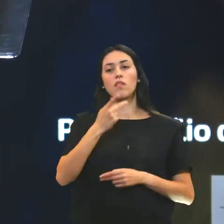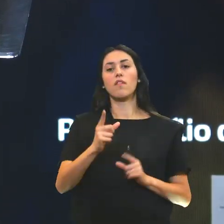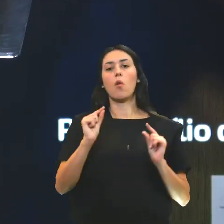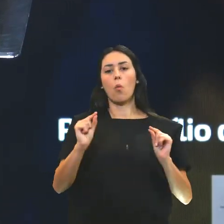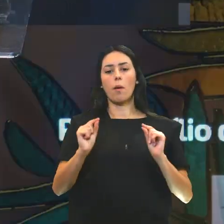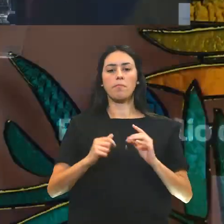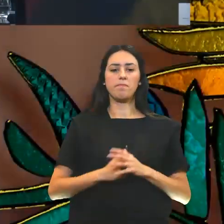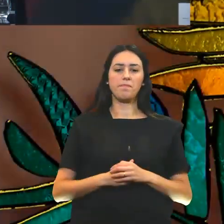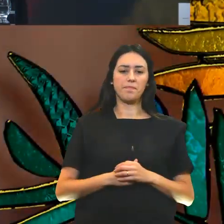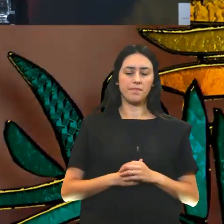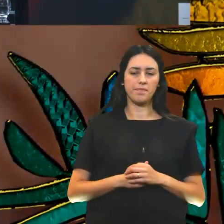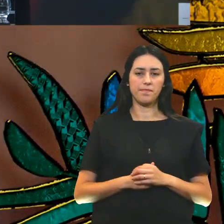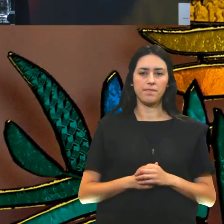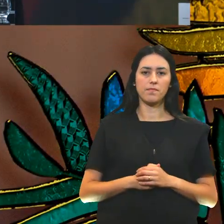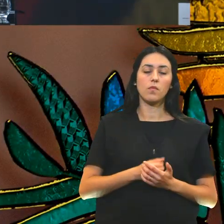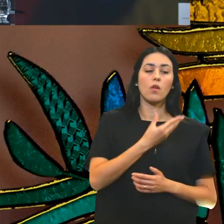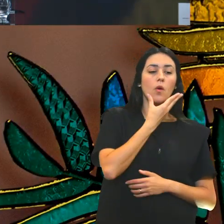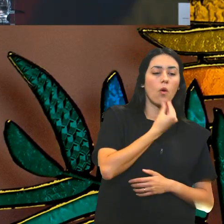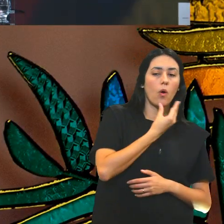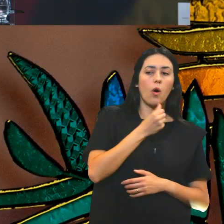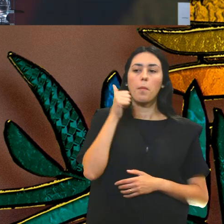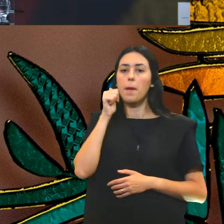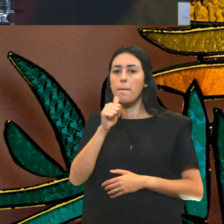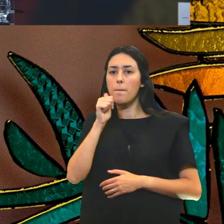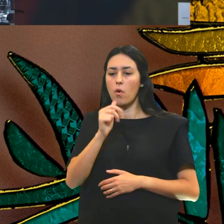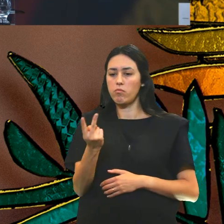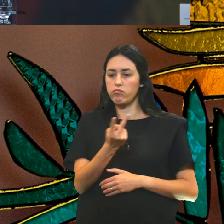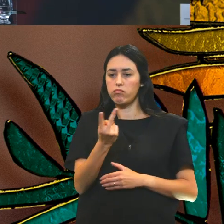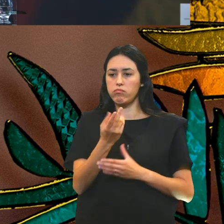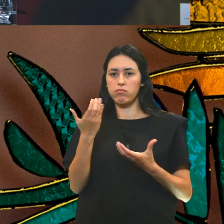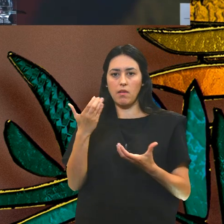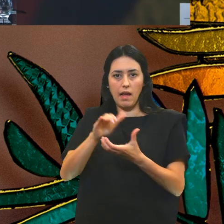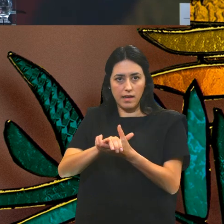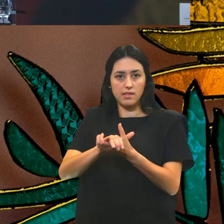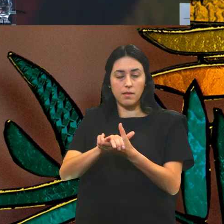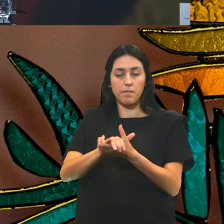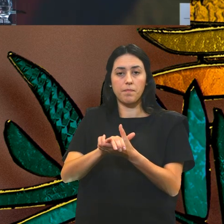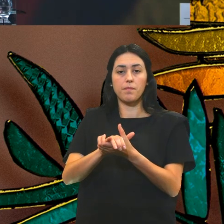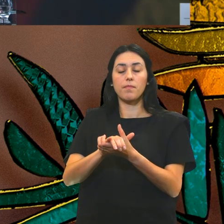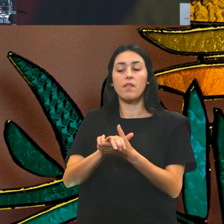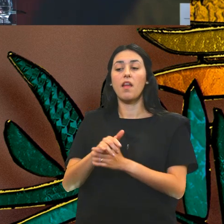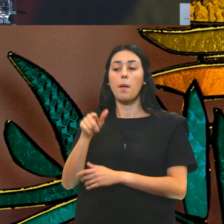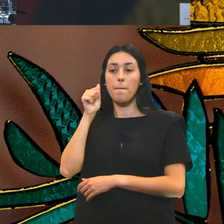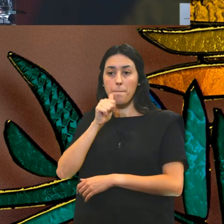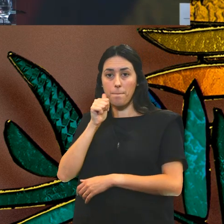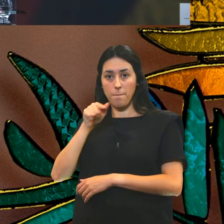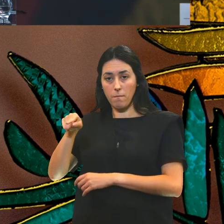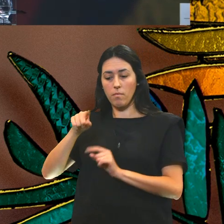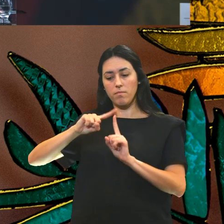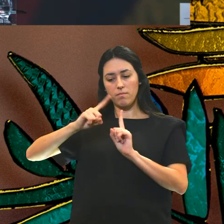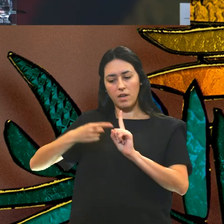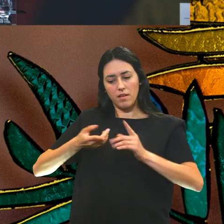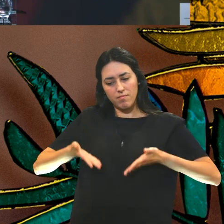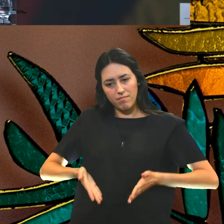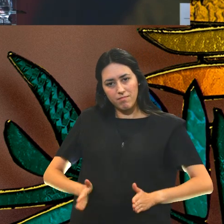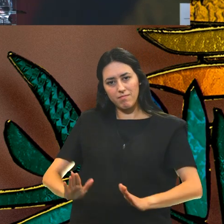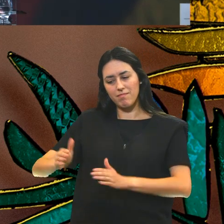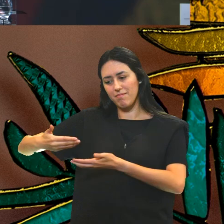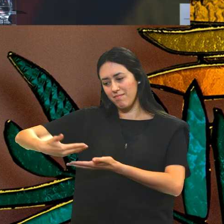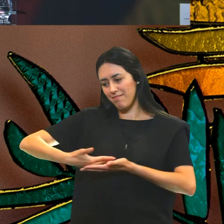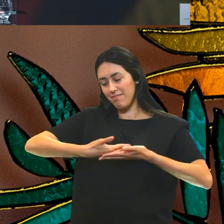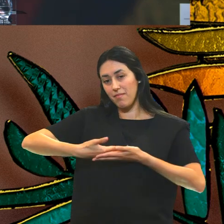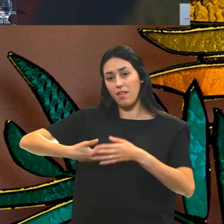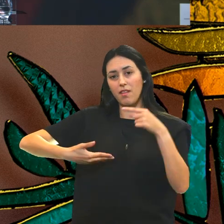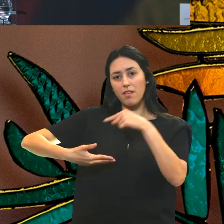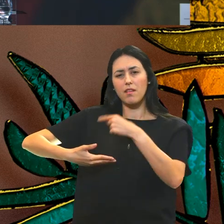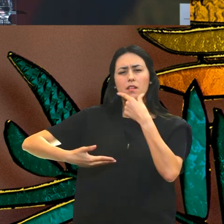um homem e uma mulher da tribo de Levi se casaram. A mulher ficou grávida e deu à luz a um filho. Ela viu que o menino era